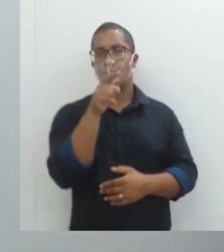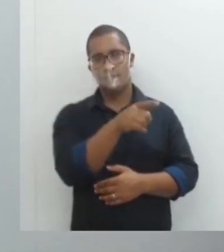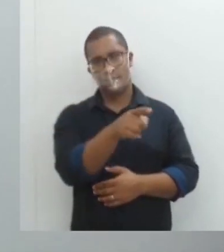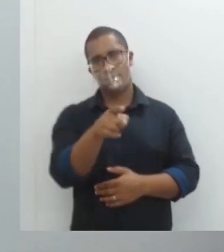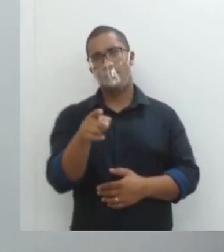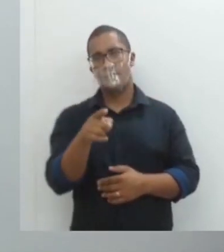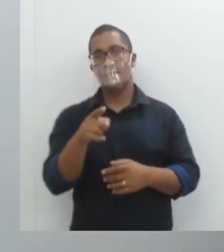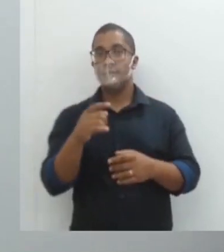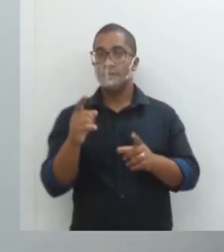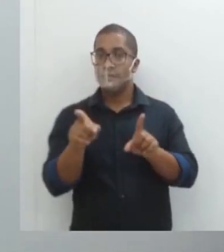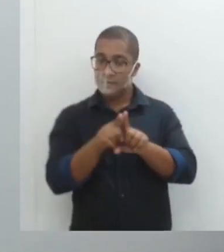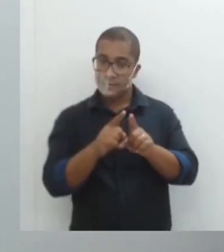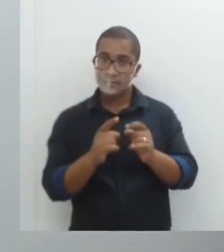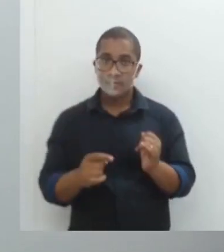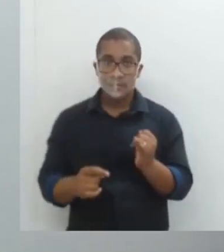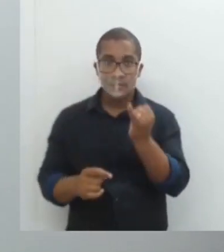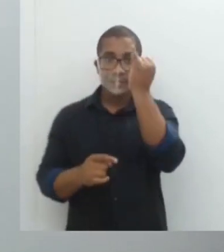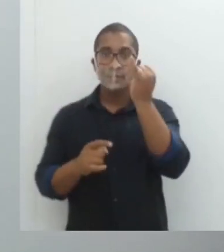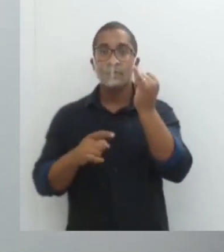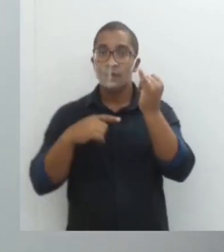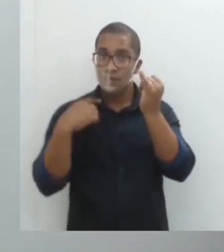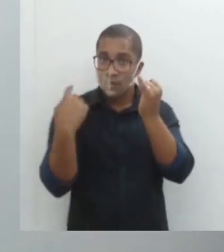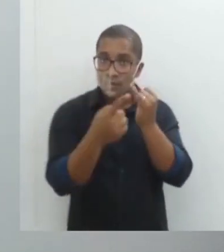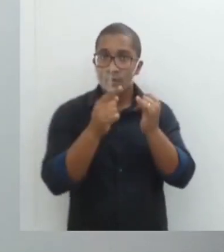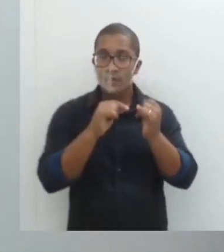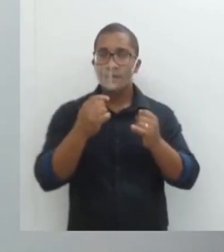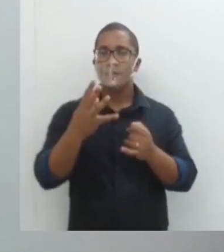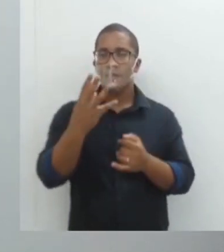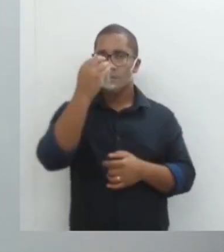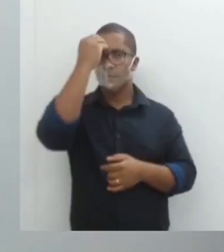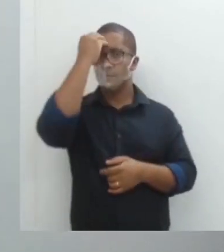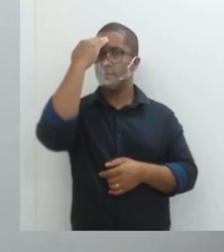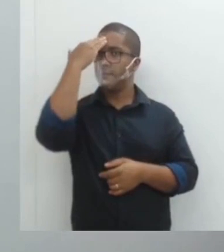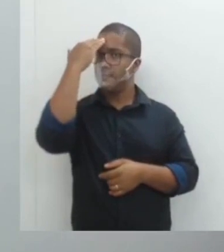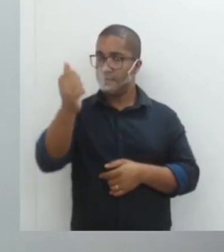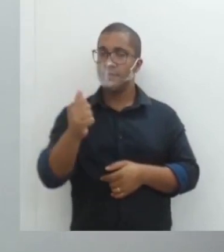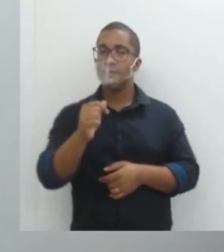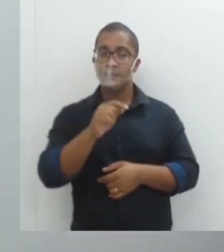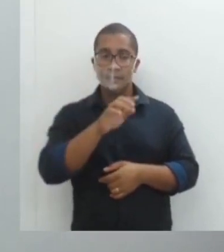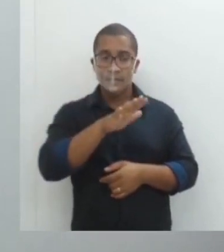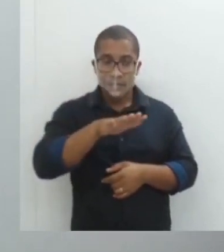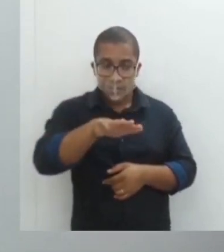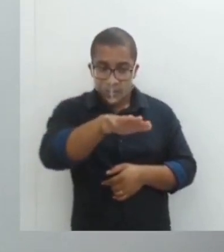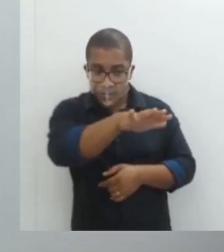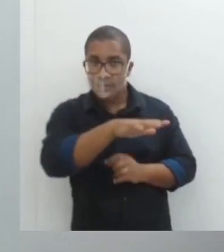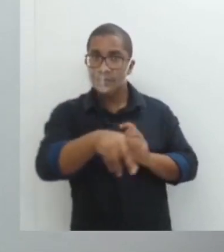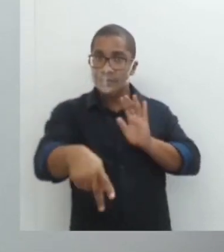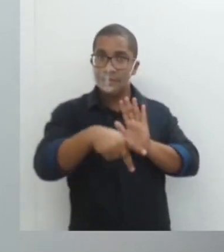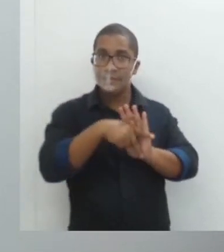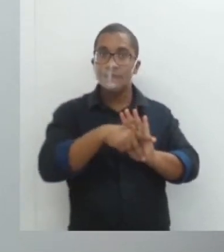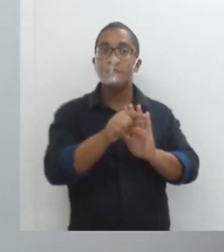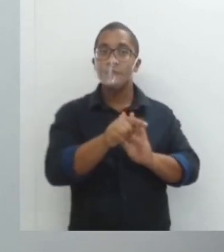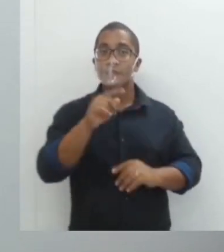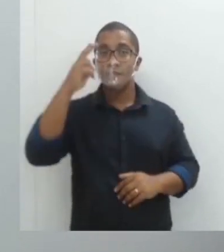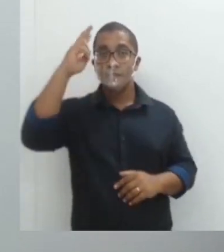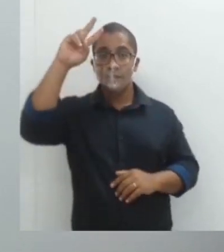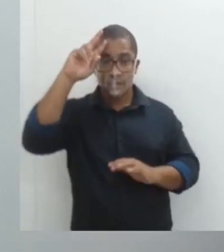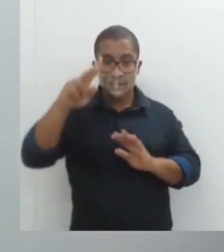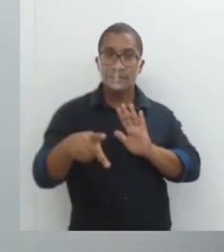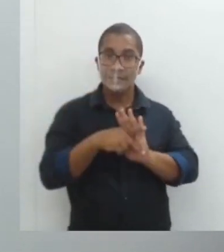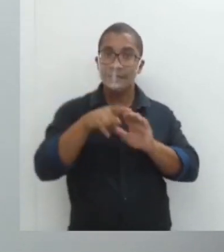importante que desde então nós tenhamos consciência que são a história viva do